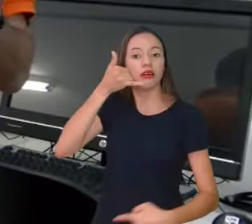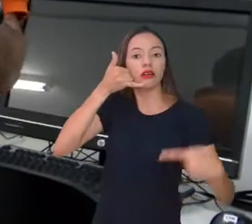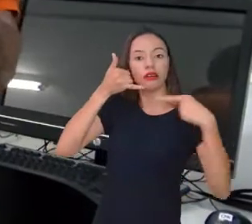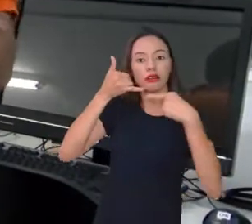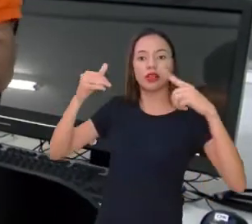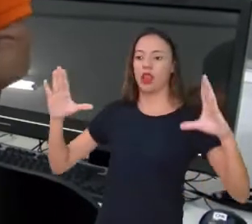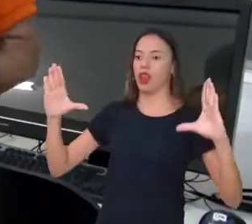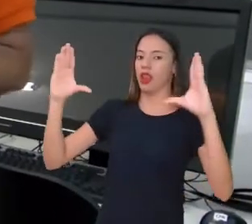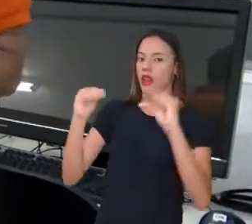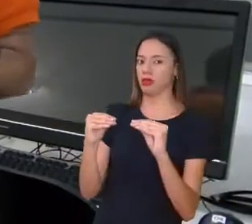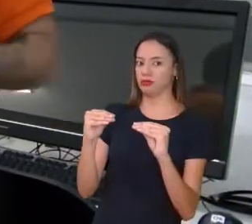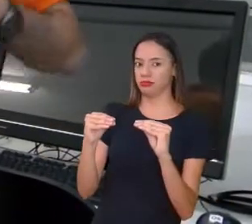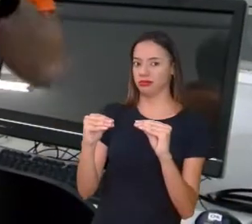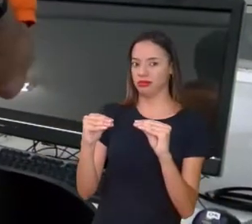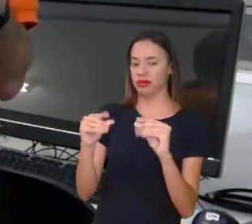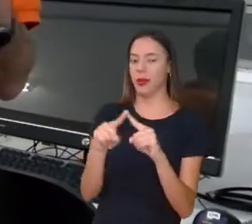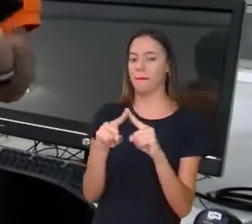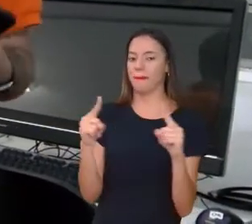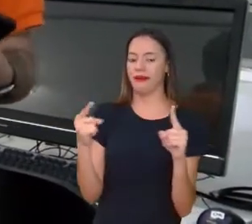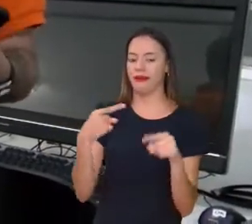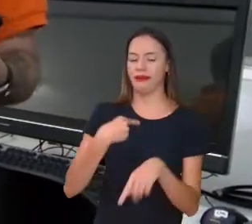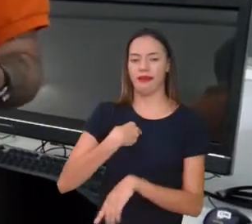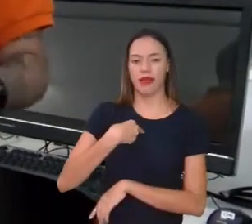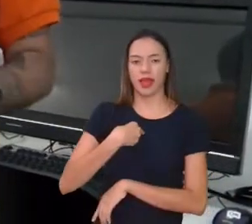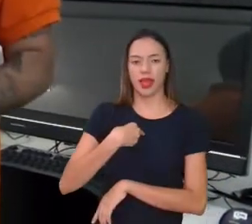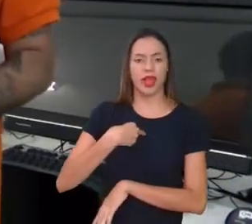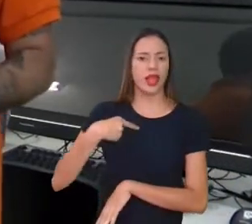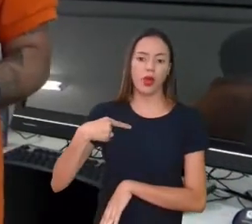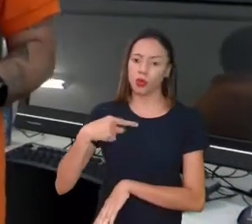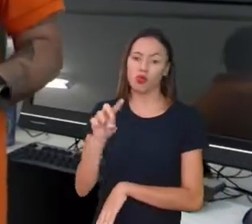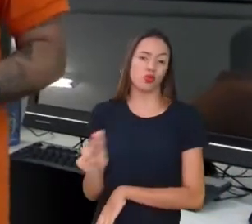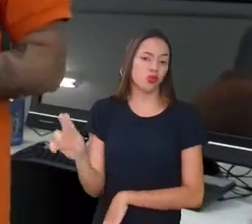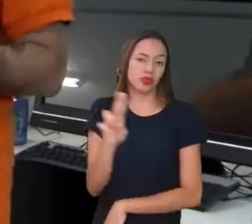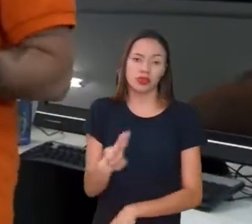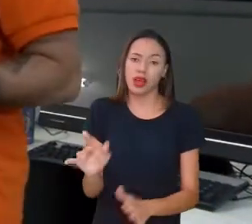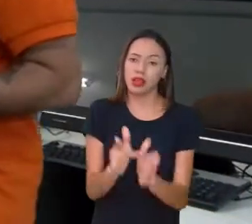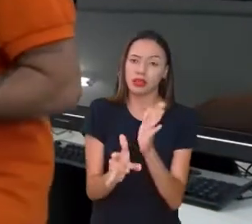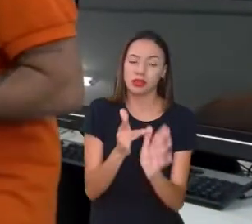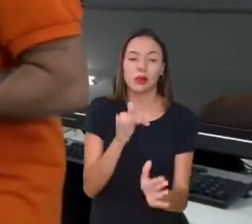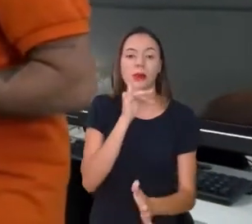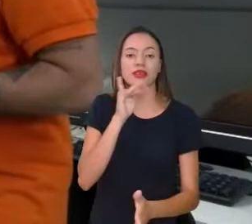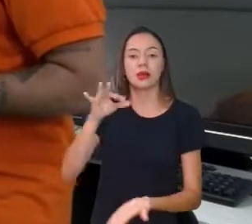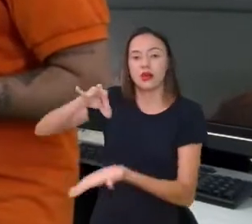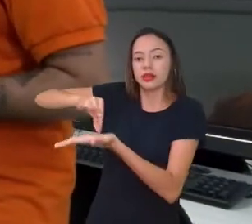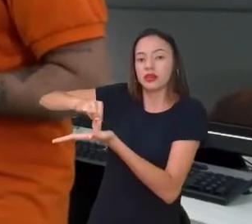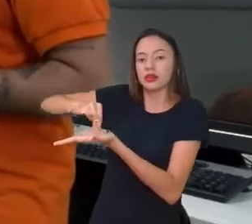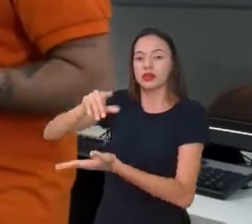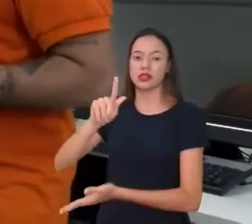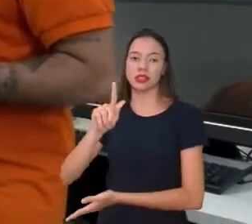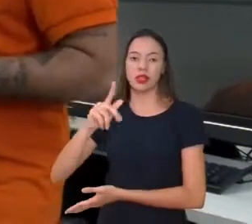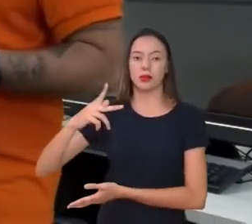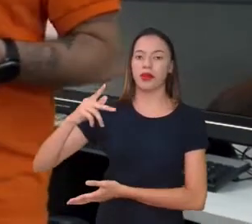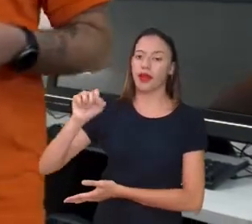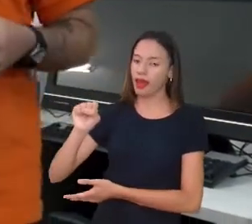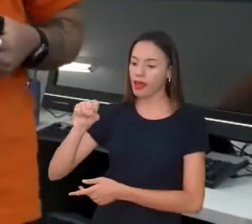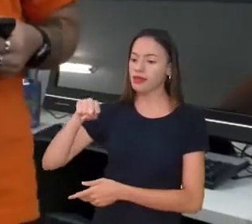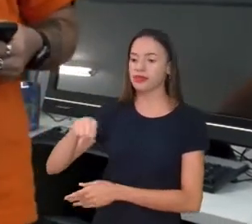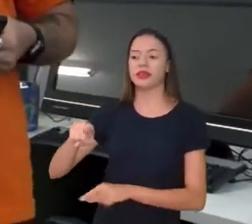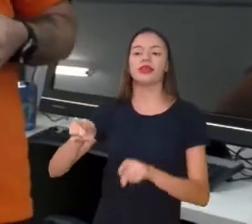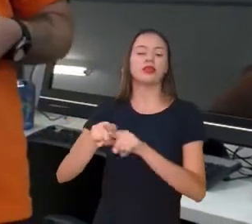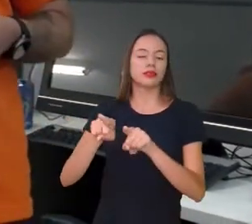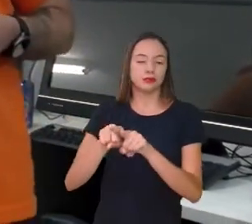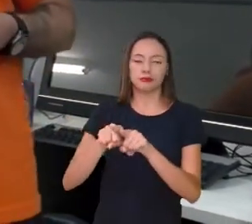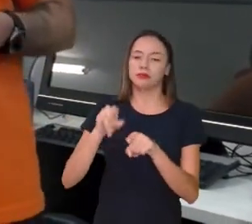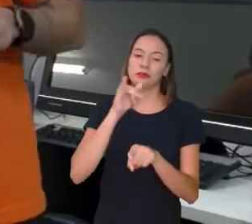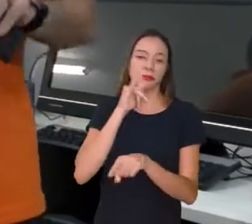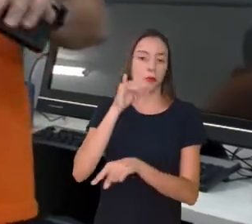verdade ele está aqui, ó, bloqueado, mas eu estou conectado, né? Ou seja, o GPS tá conectado aqui, né? Ou seja, se